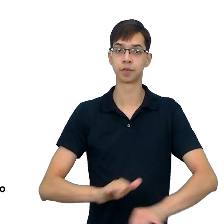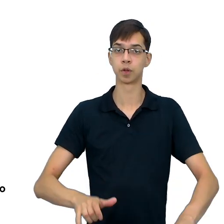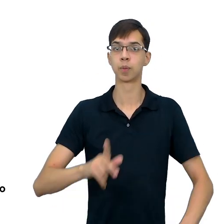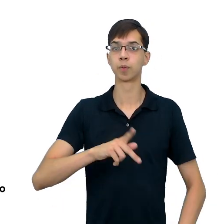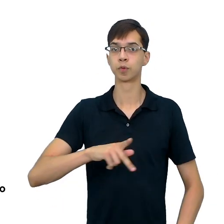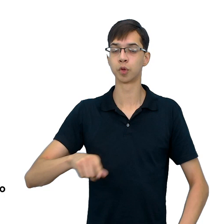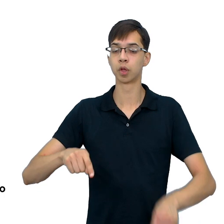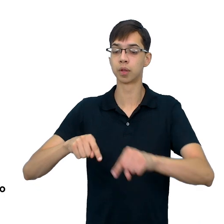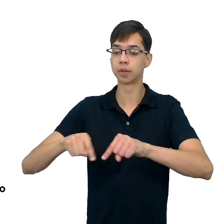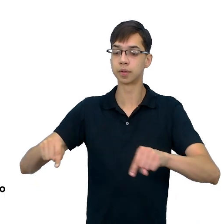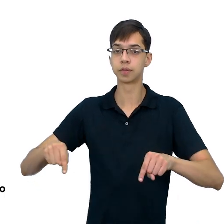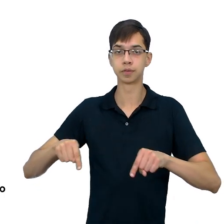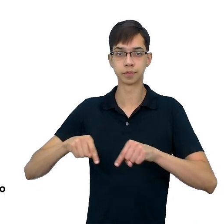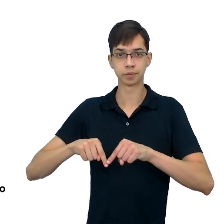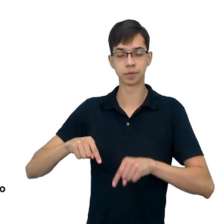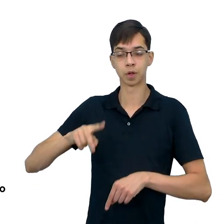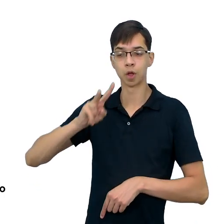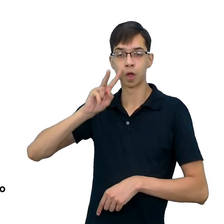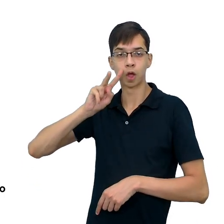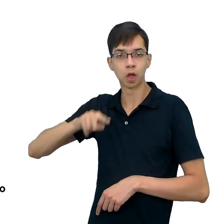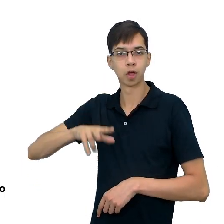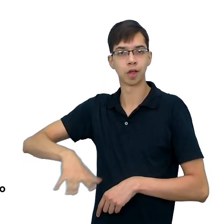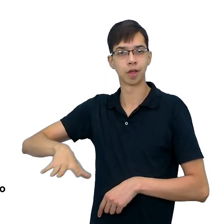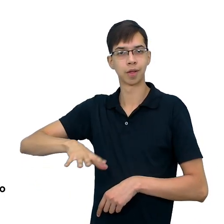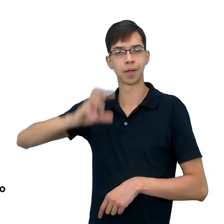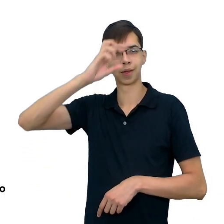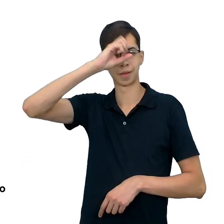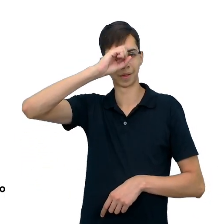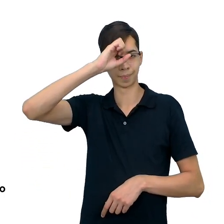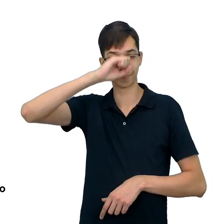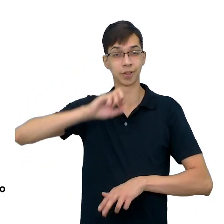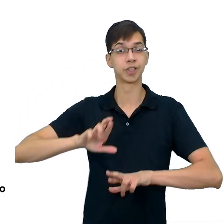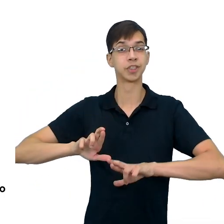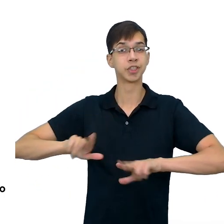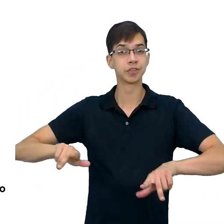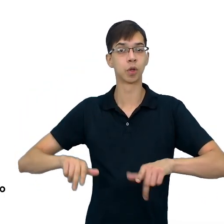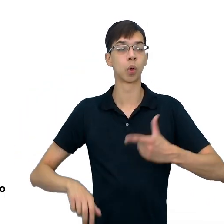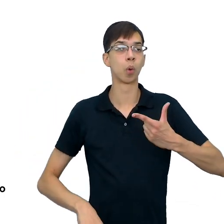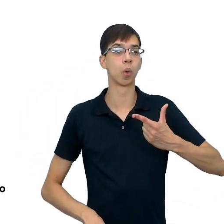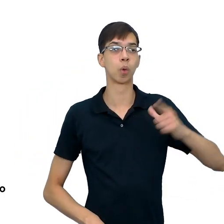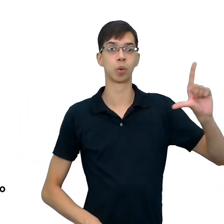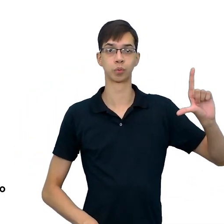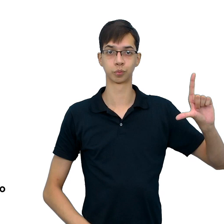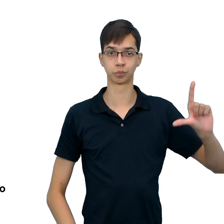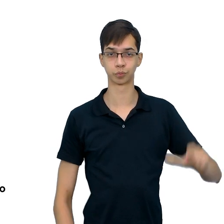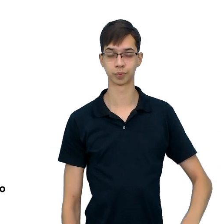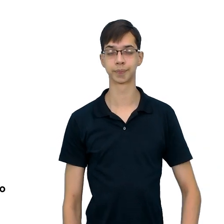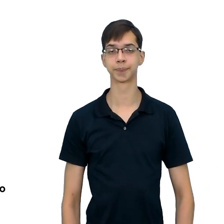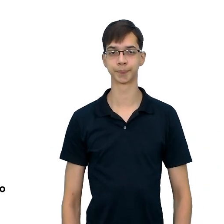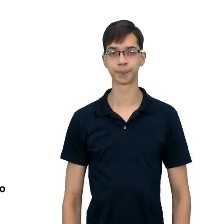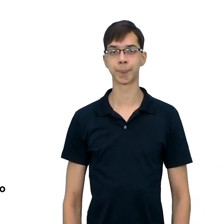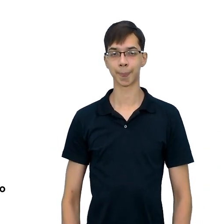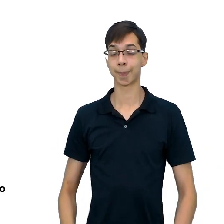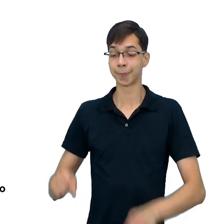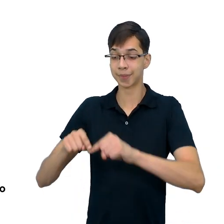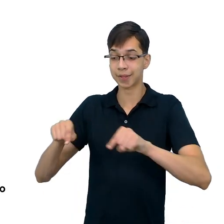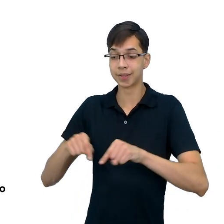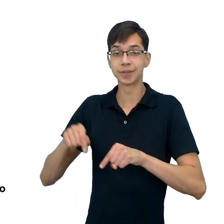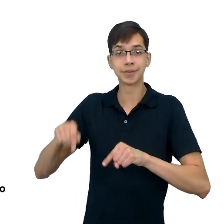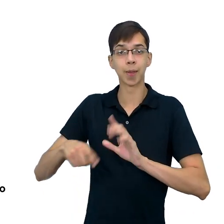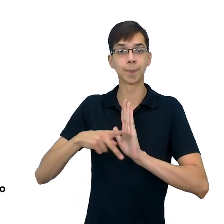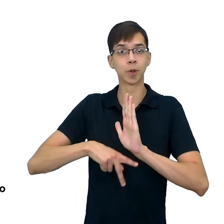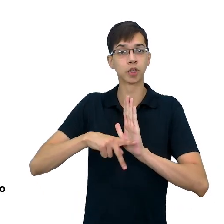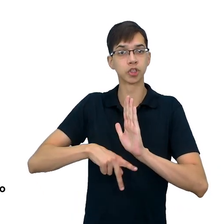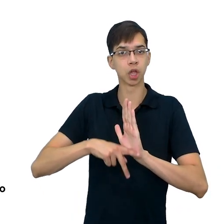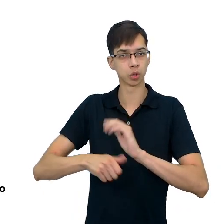aula como um espaço de aprendizagem diferente daquele para a qual ela foi projetada, ela está provocando